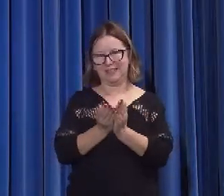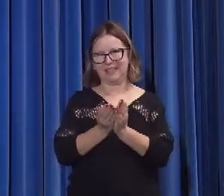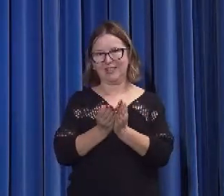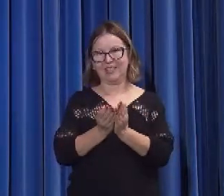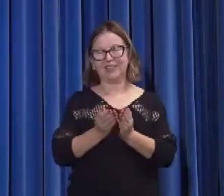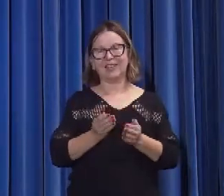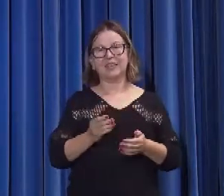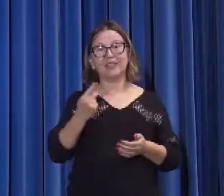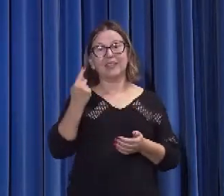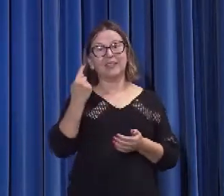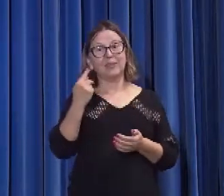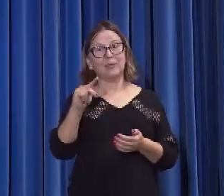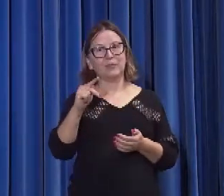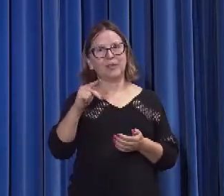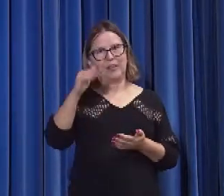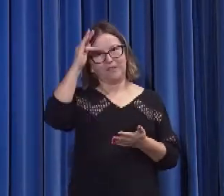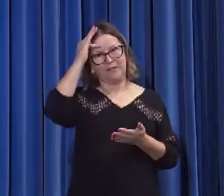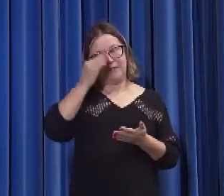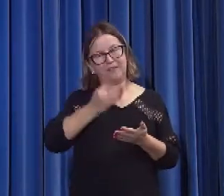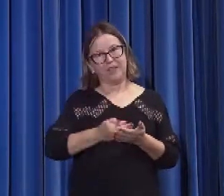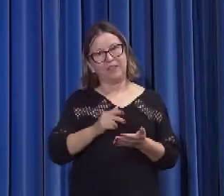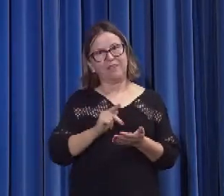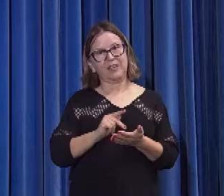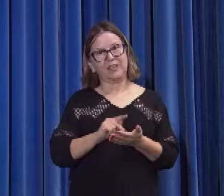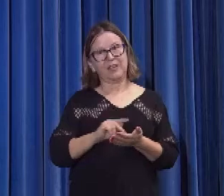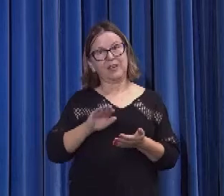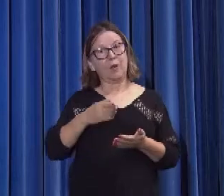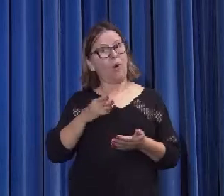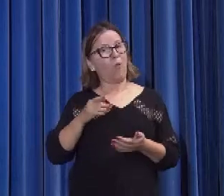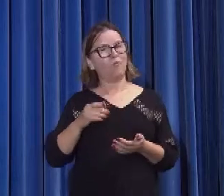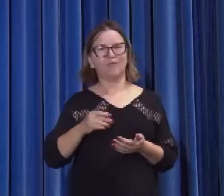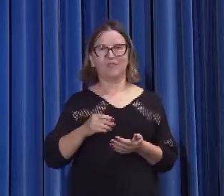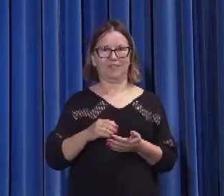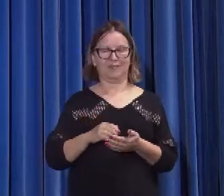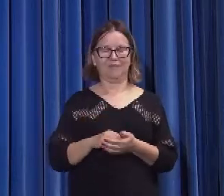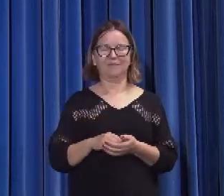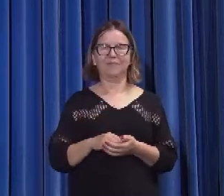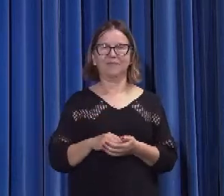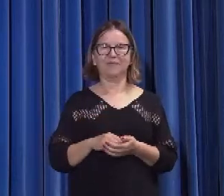Por isso que é importante nós entendermos a diferença de uma coisa e outra.